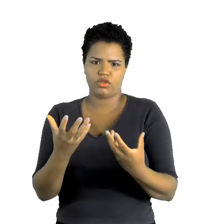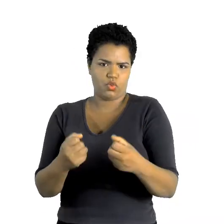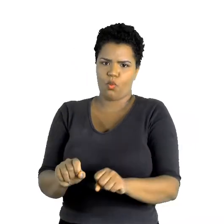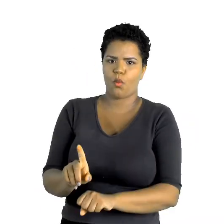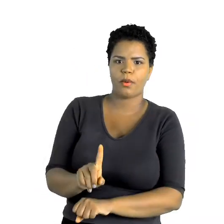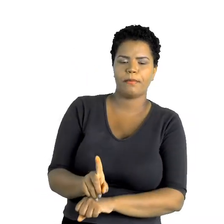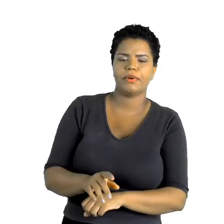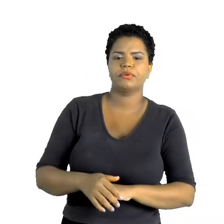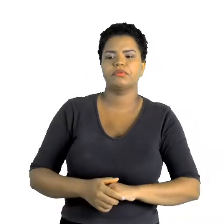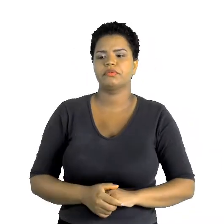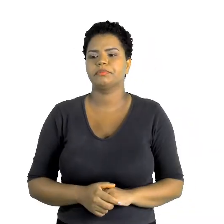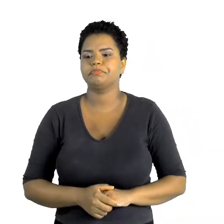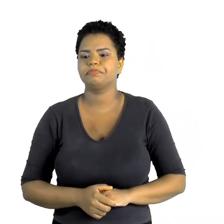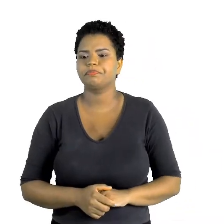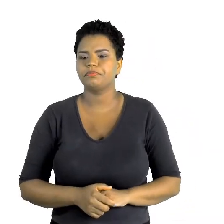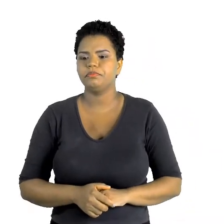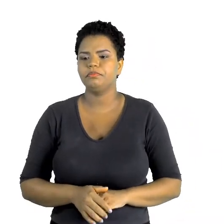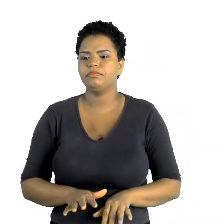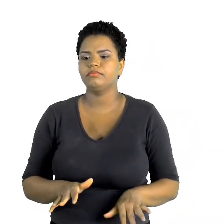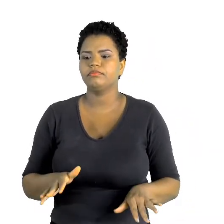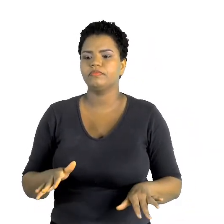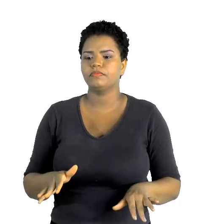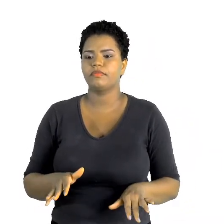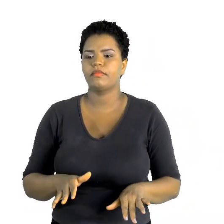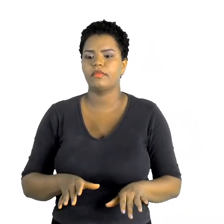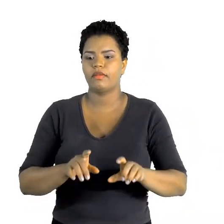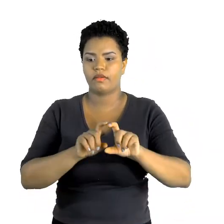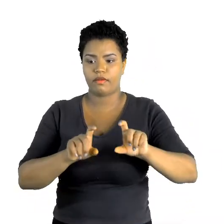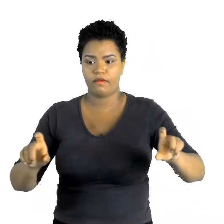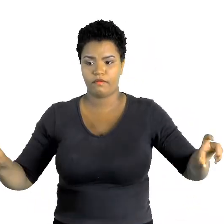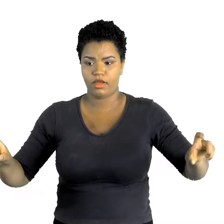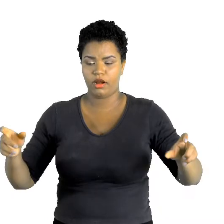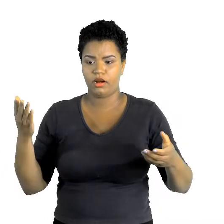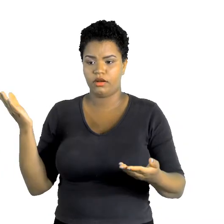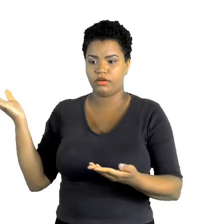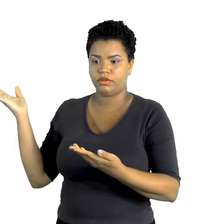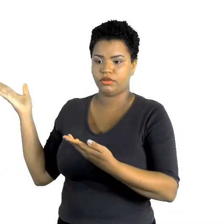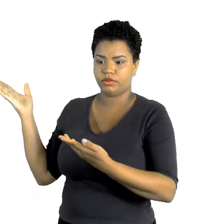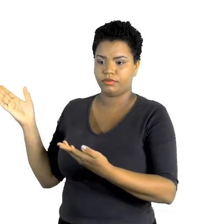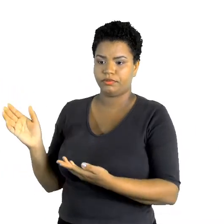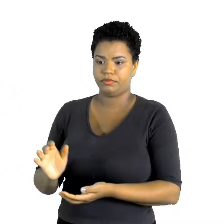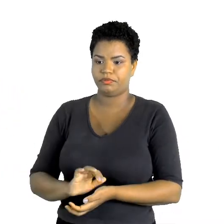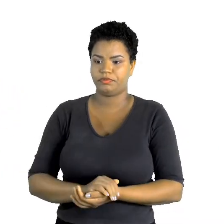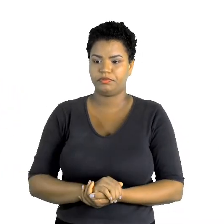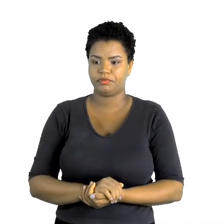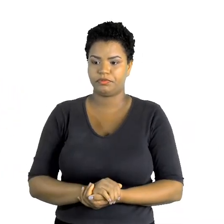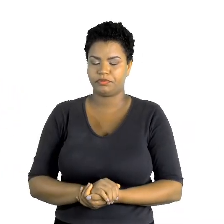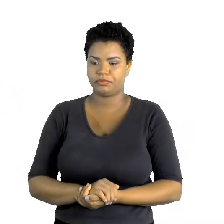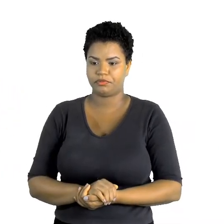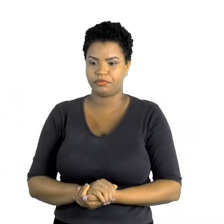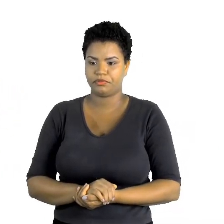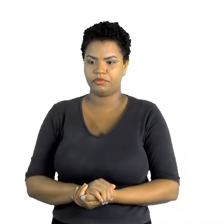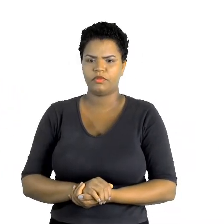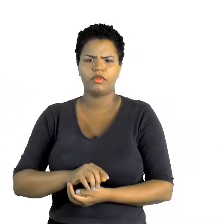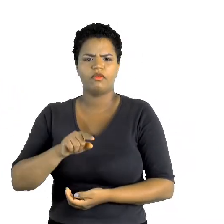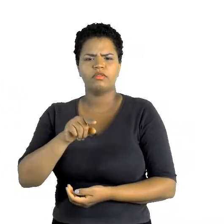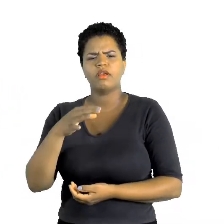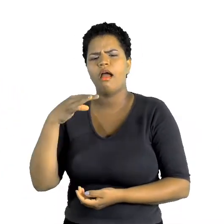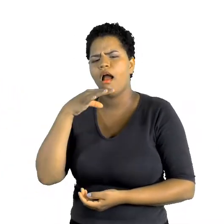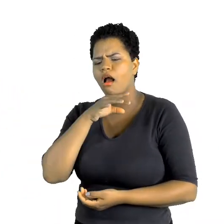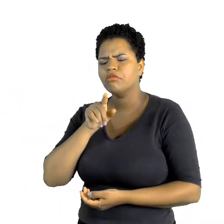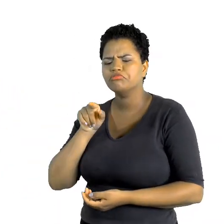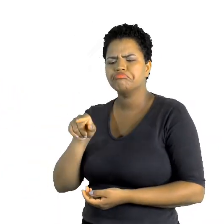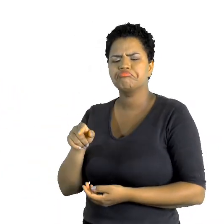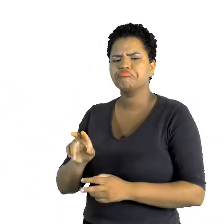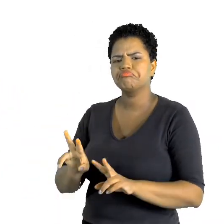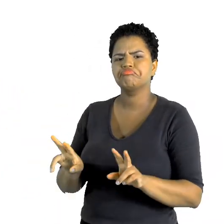temos uma sentença. What do you think about it? What do you think about it? O que você acha disso? I dislike it.